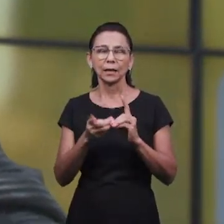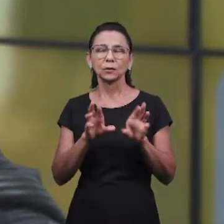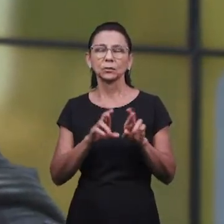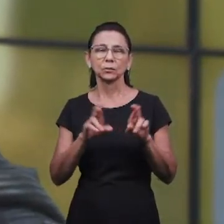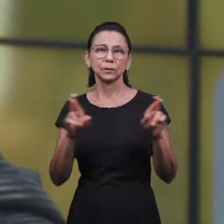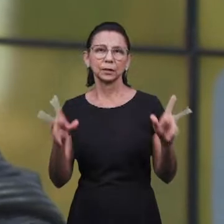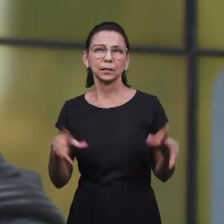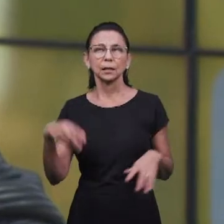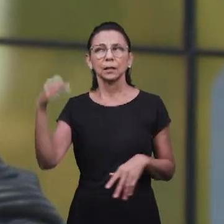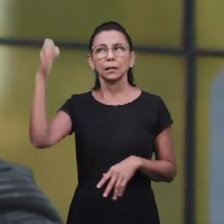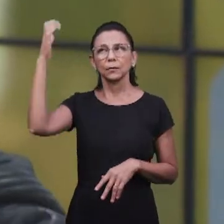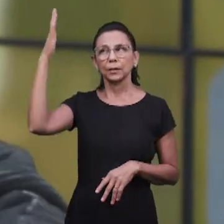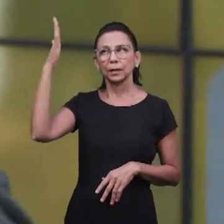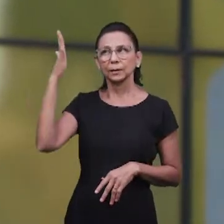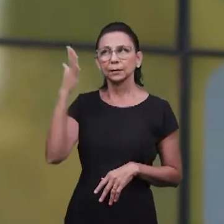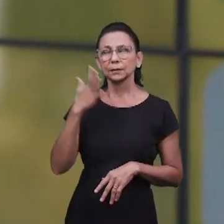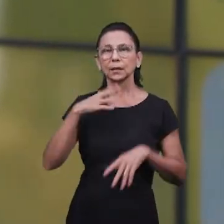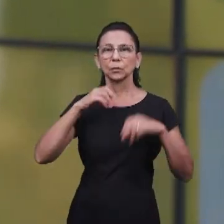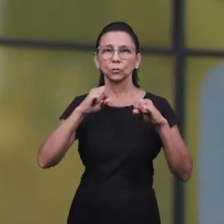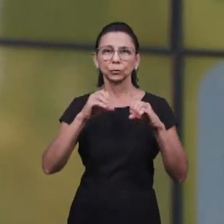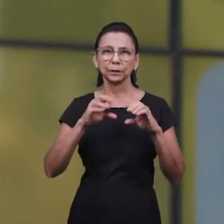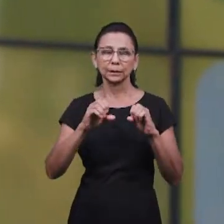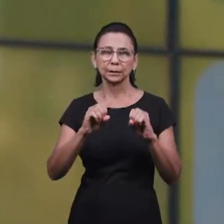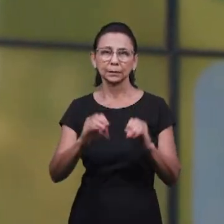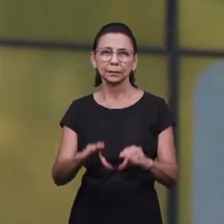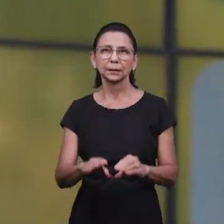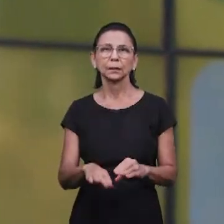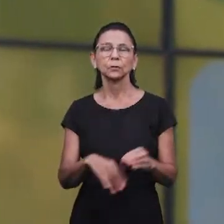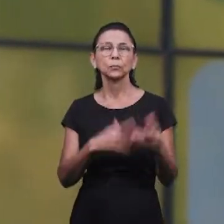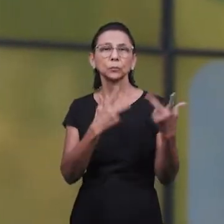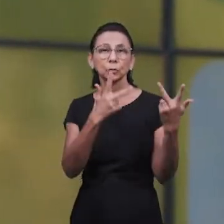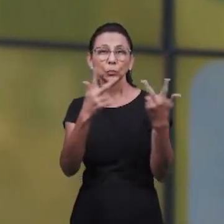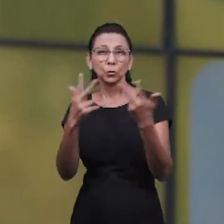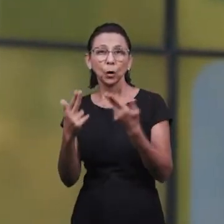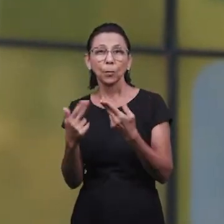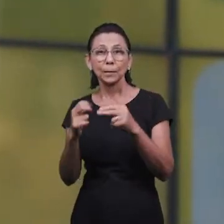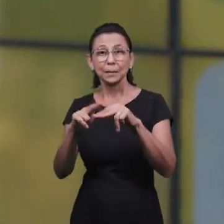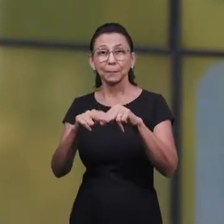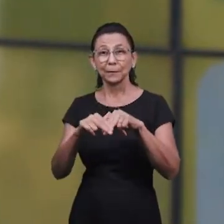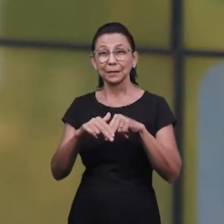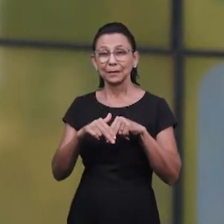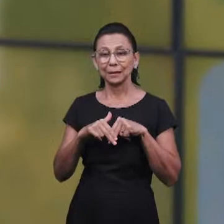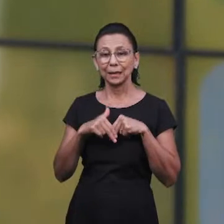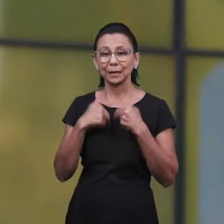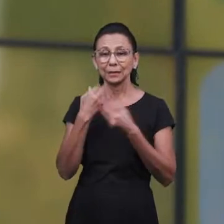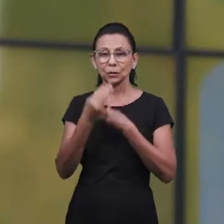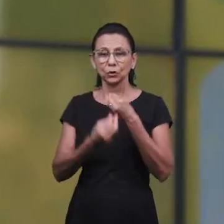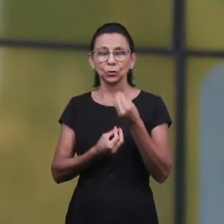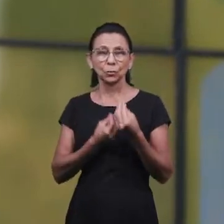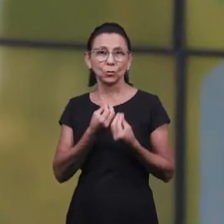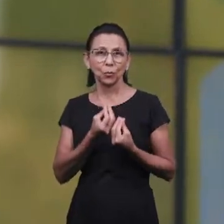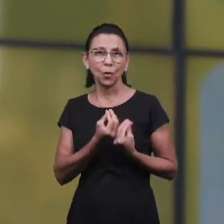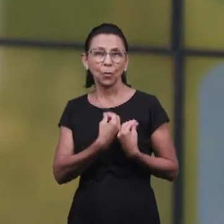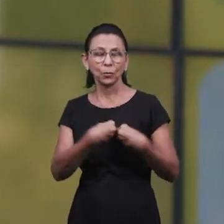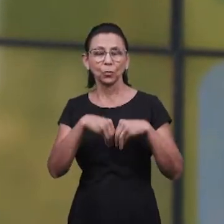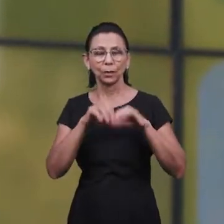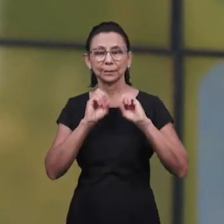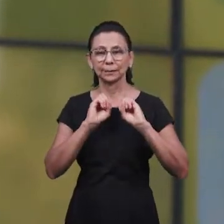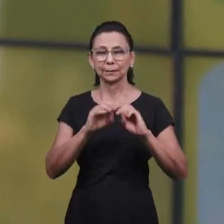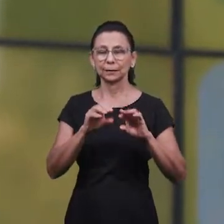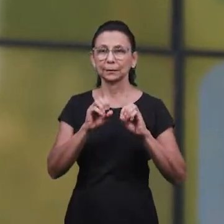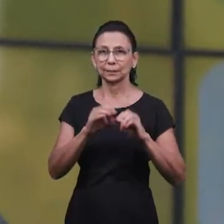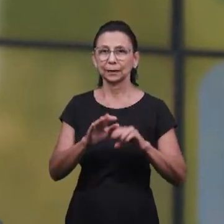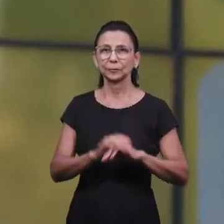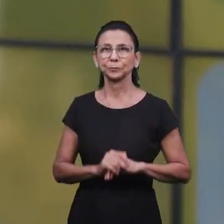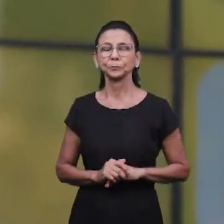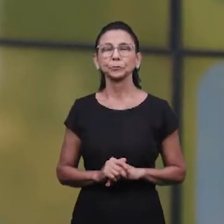mesma, o ensino é a mesma, mas é a forma de falar. Às vezes é uma figura facilitadora, uma imagem, que para o autista,